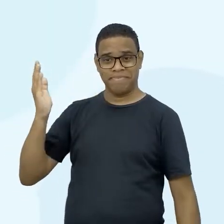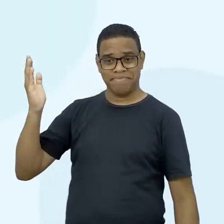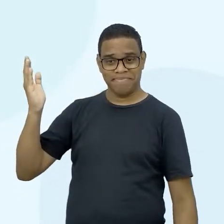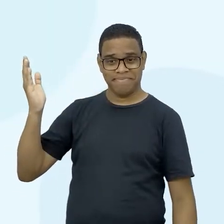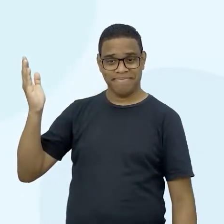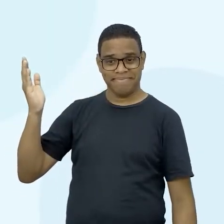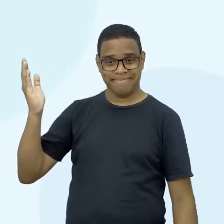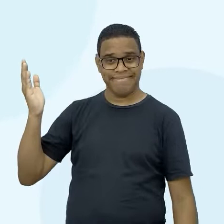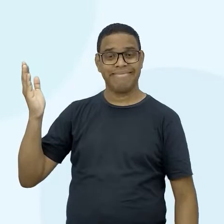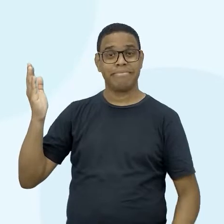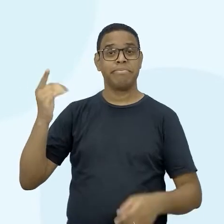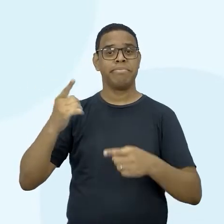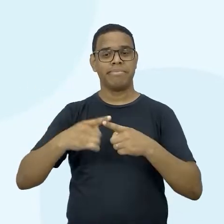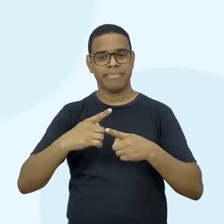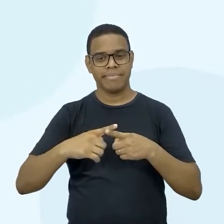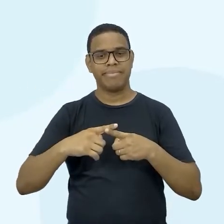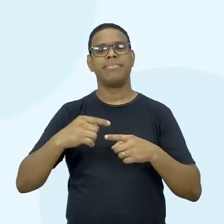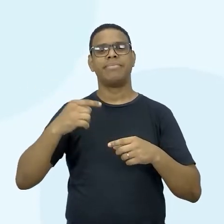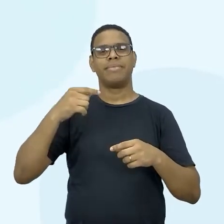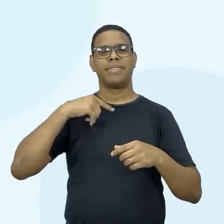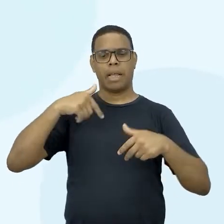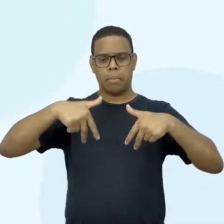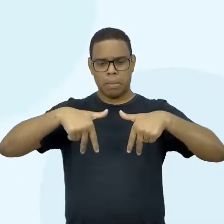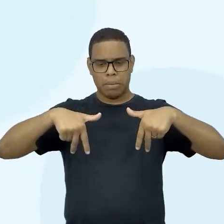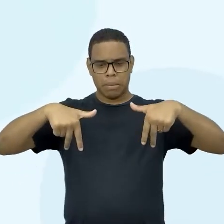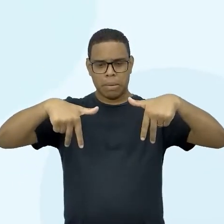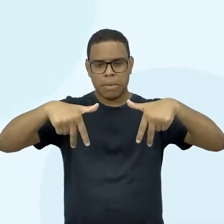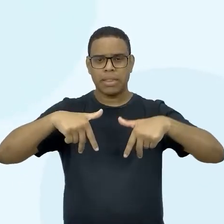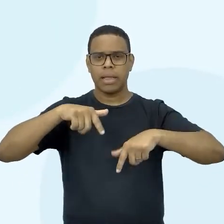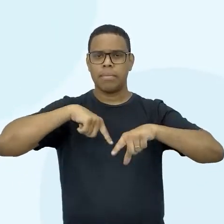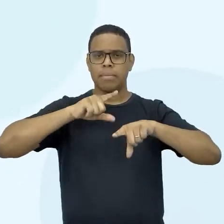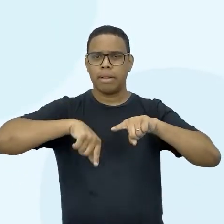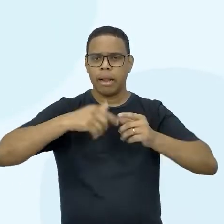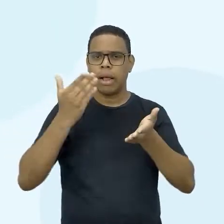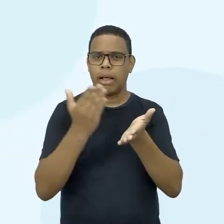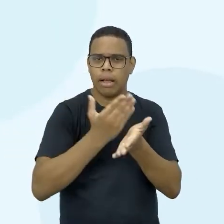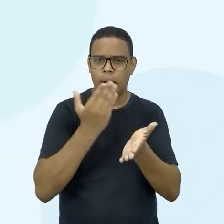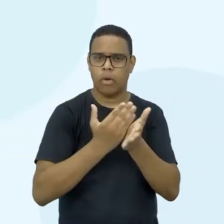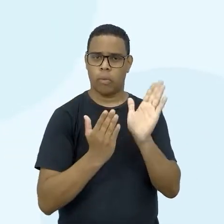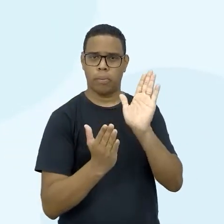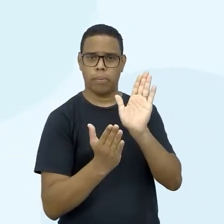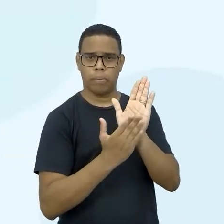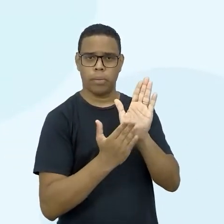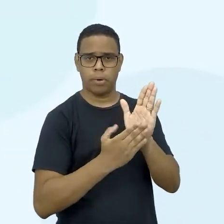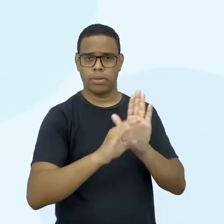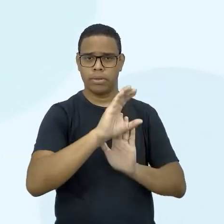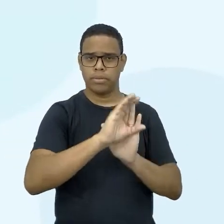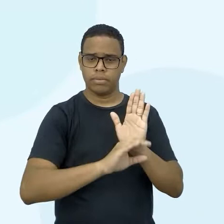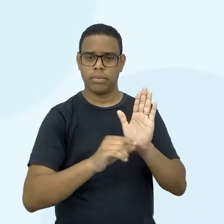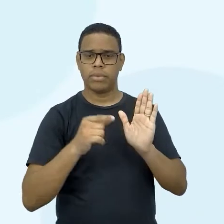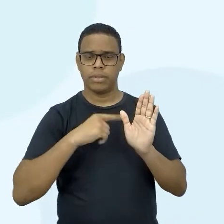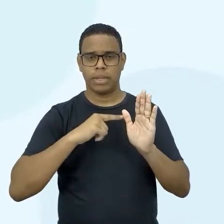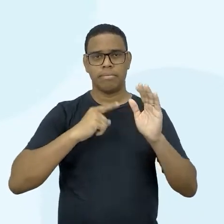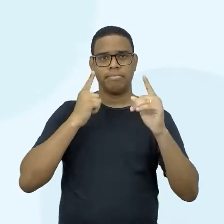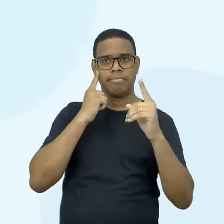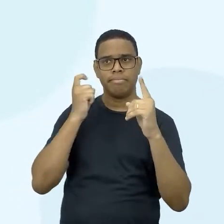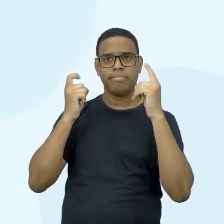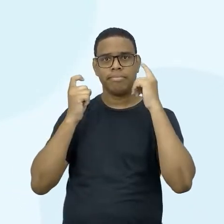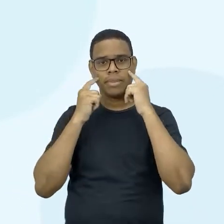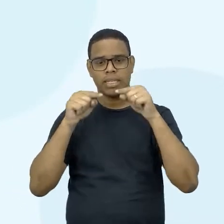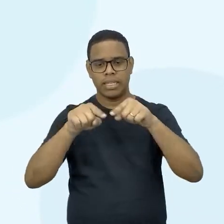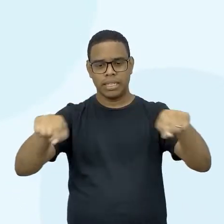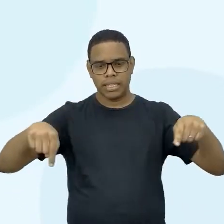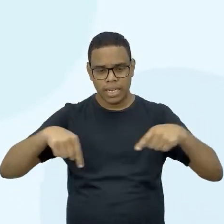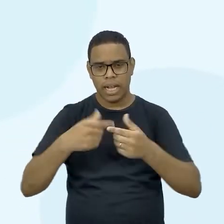gente ver isso, enfim, no nosso material mesmo, nas propostas do currículo, essas ideias de sala de